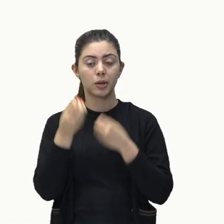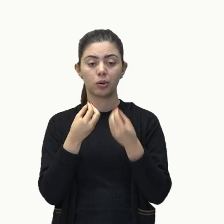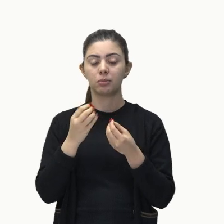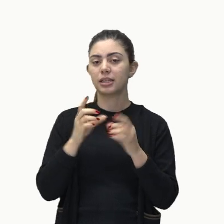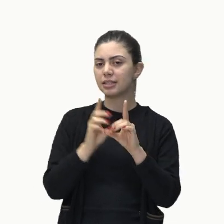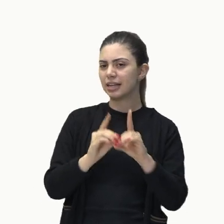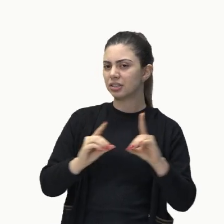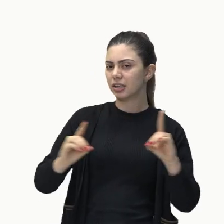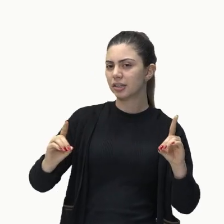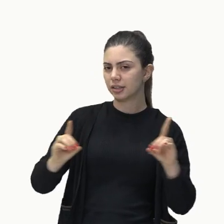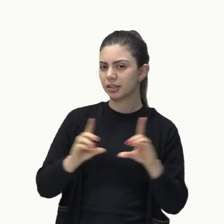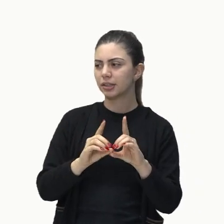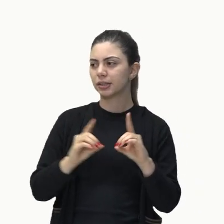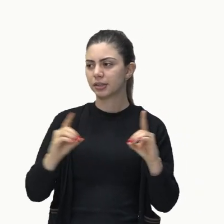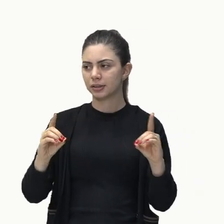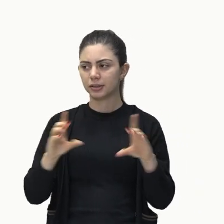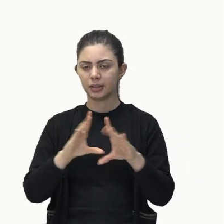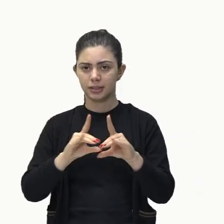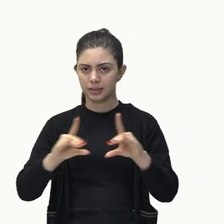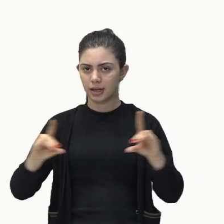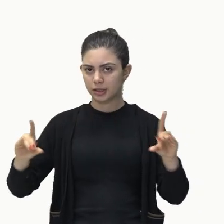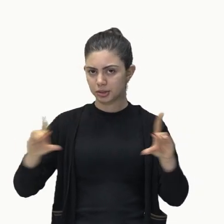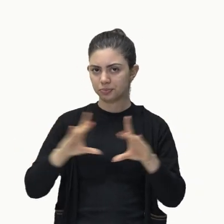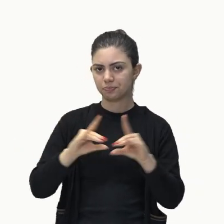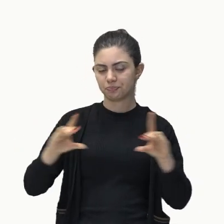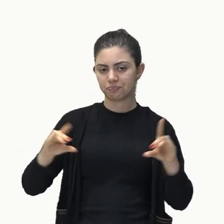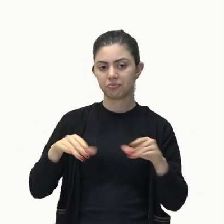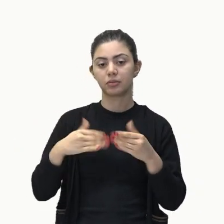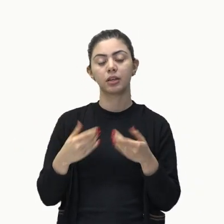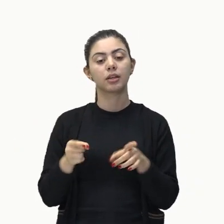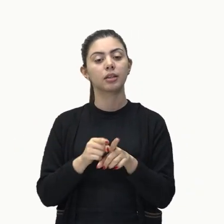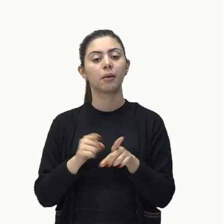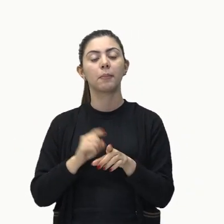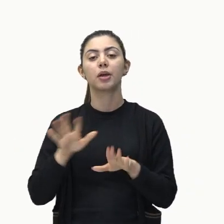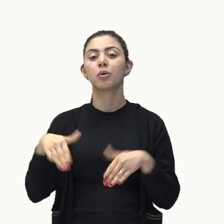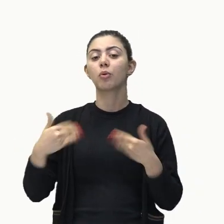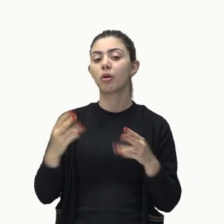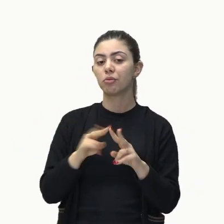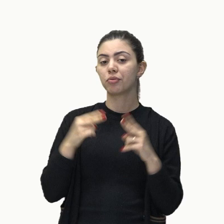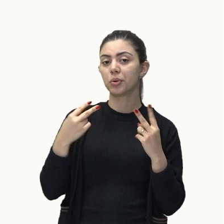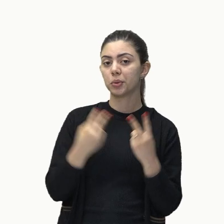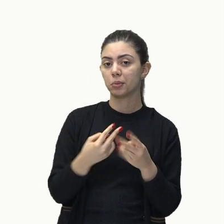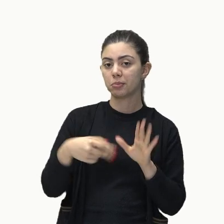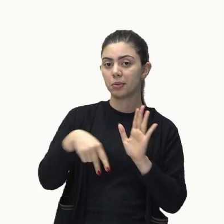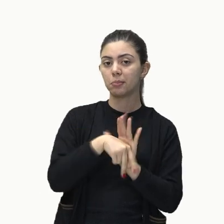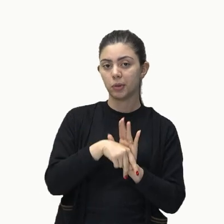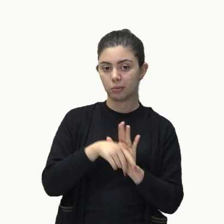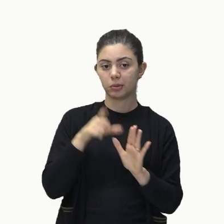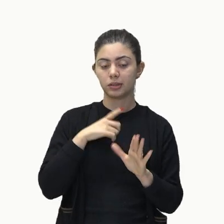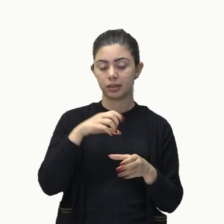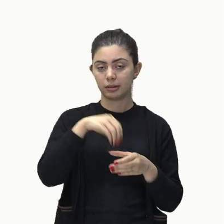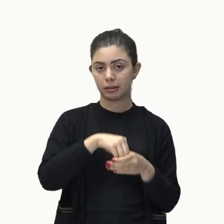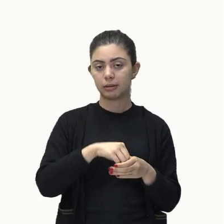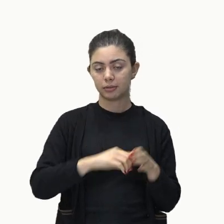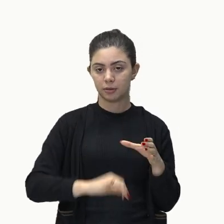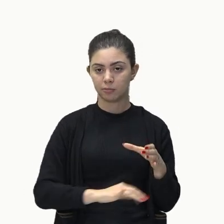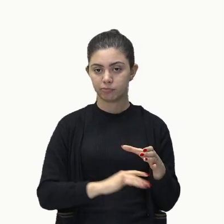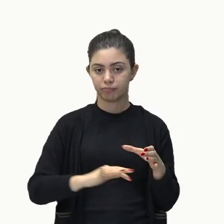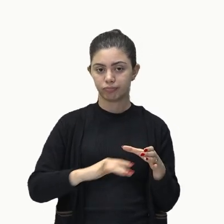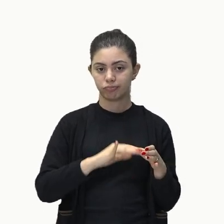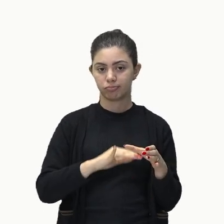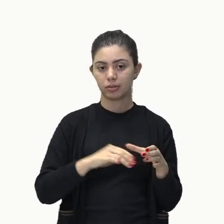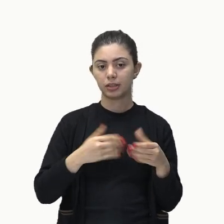líquido, eu preciso saber qual é o volume de fluido deslocado. Veja que esse V aqui não